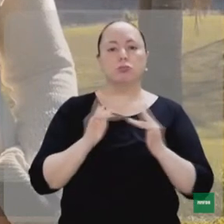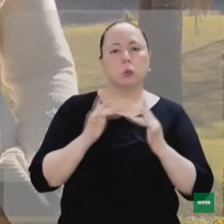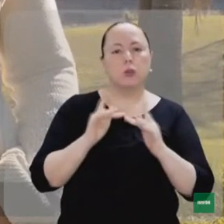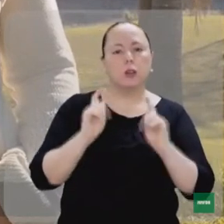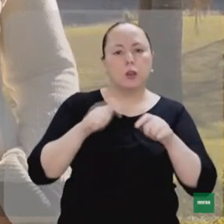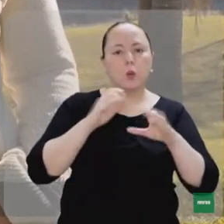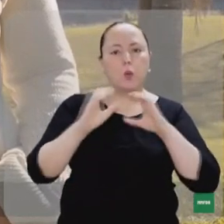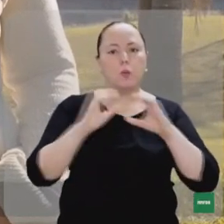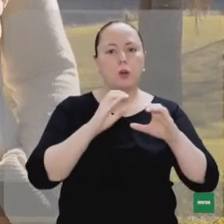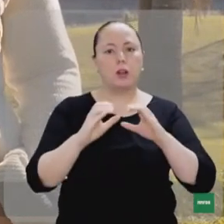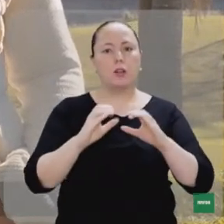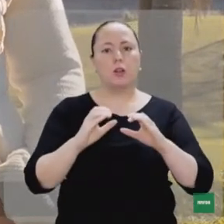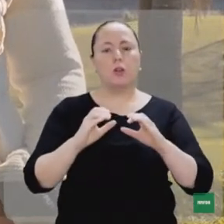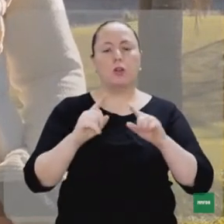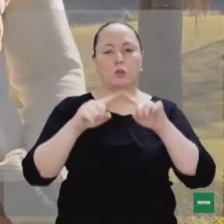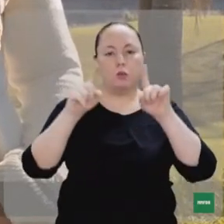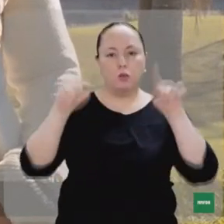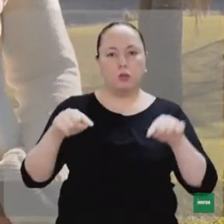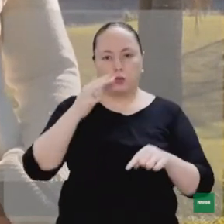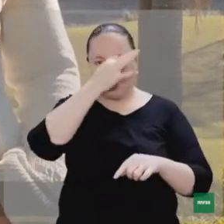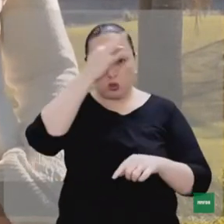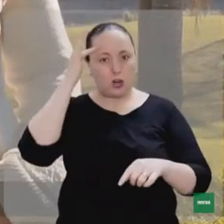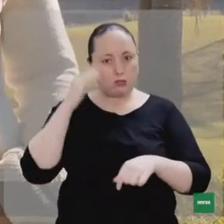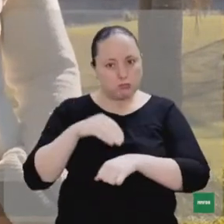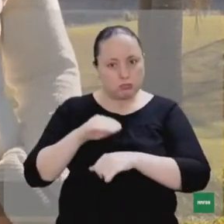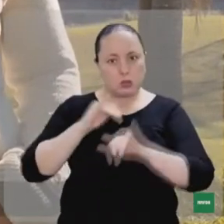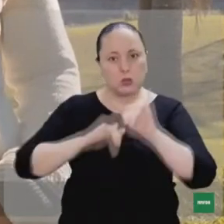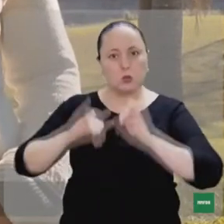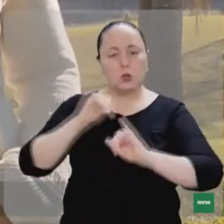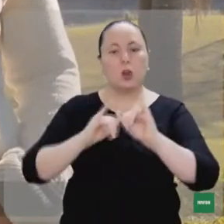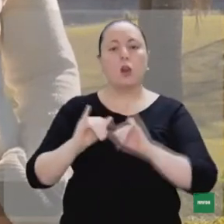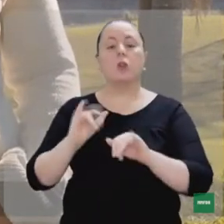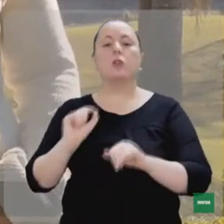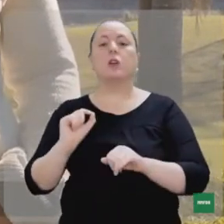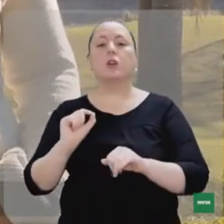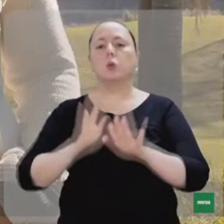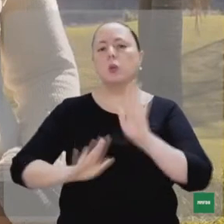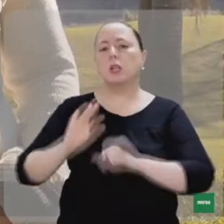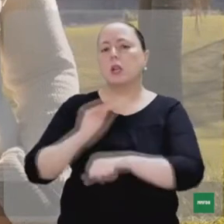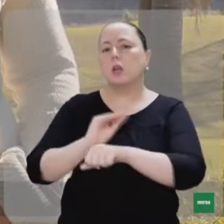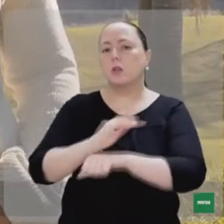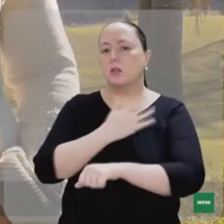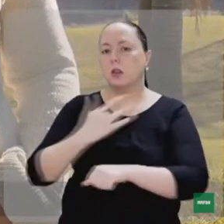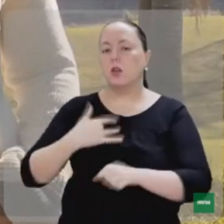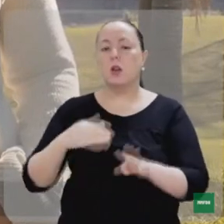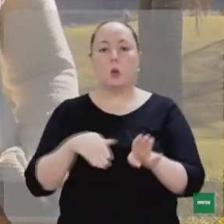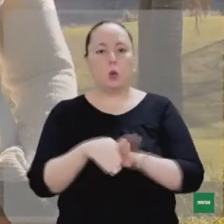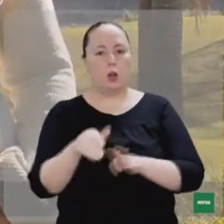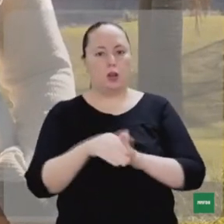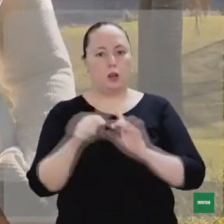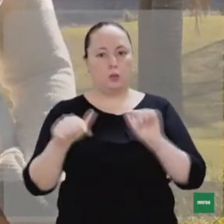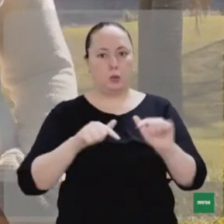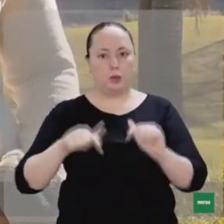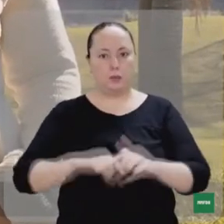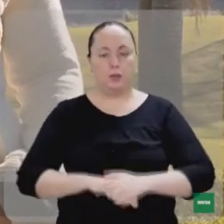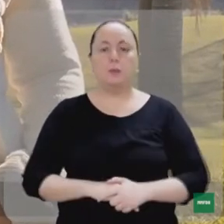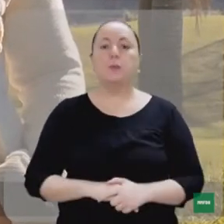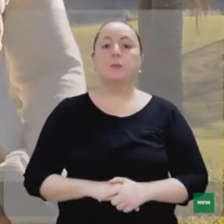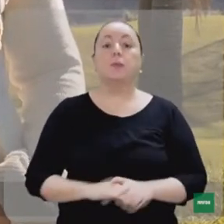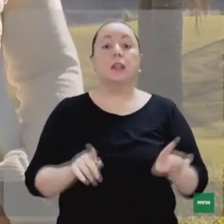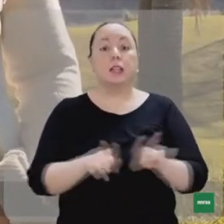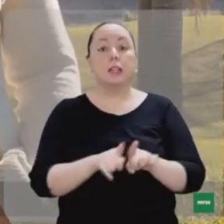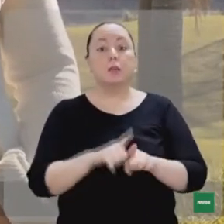canal de comunicação com o empregado, onde levamos informações sobre cuidados com a saúde e orientações para o